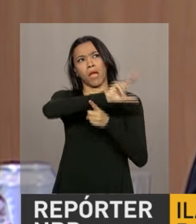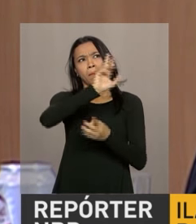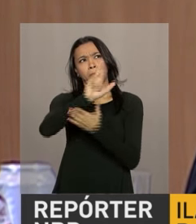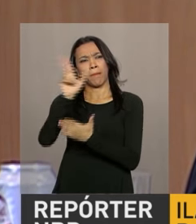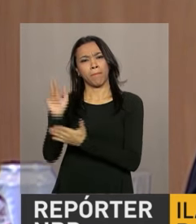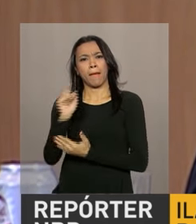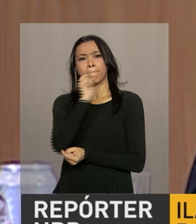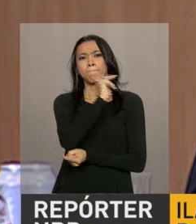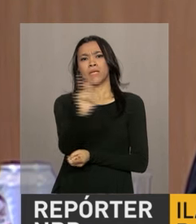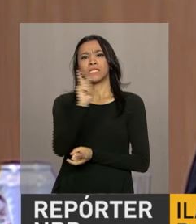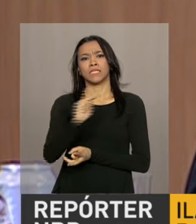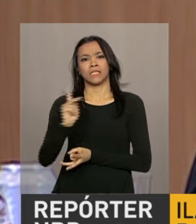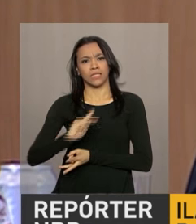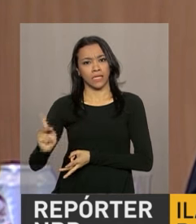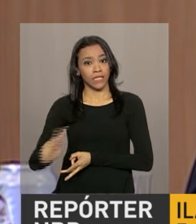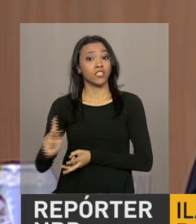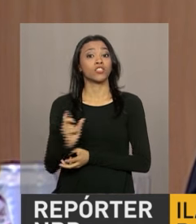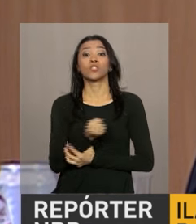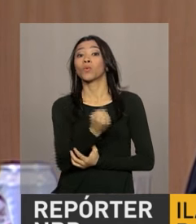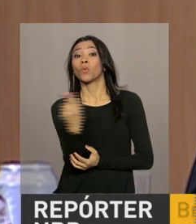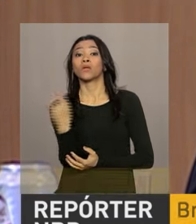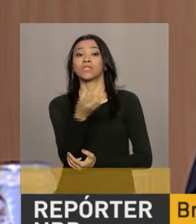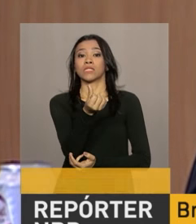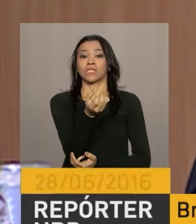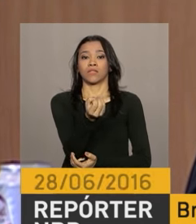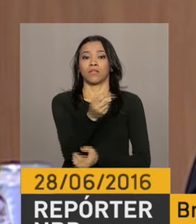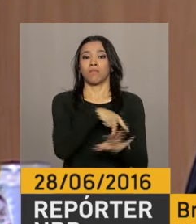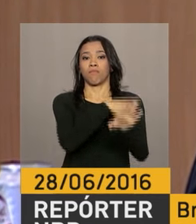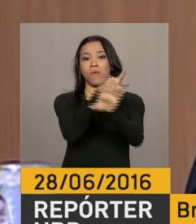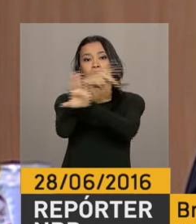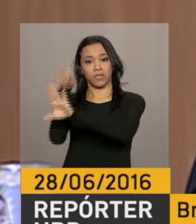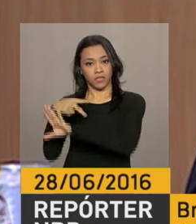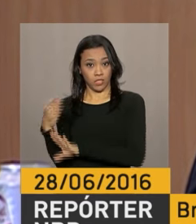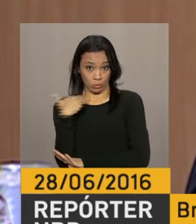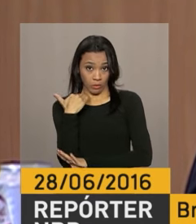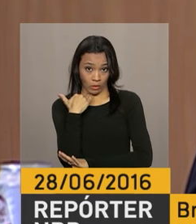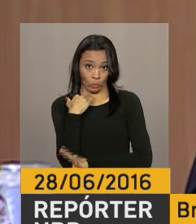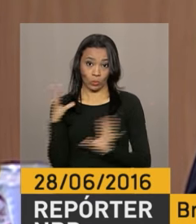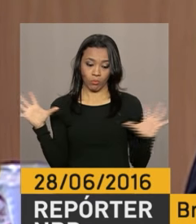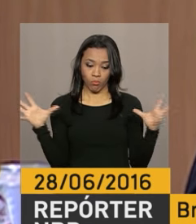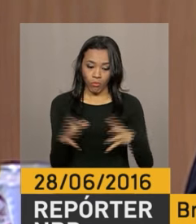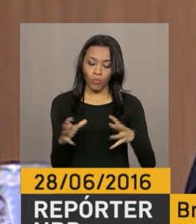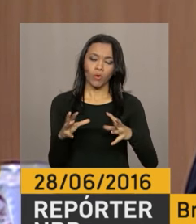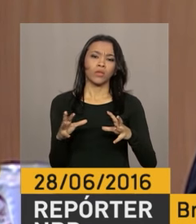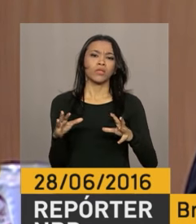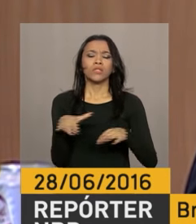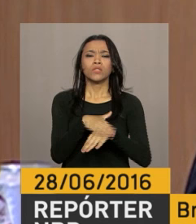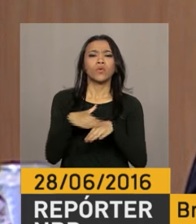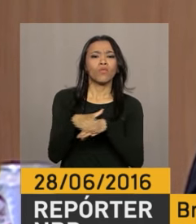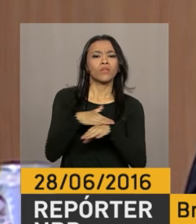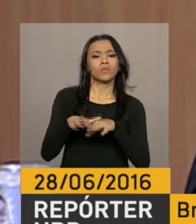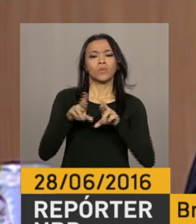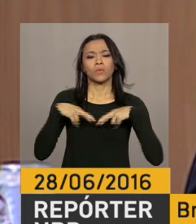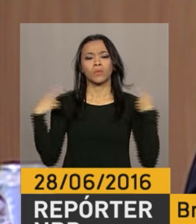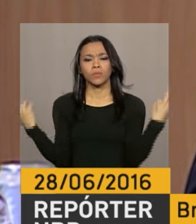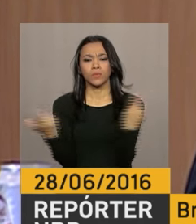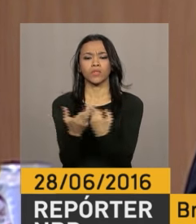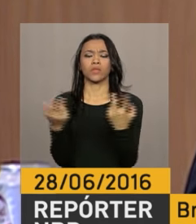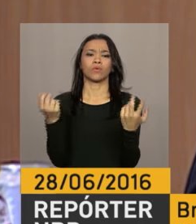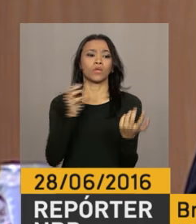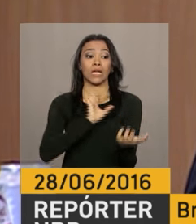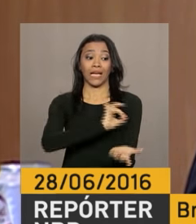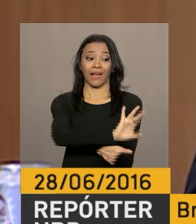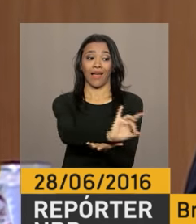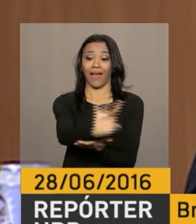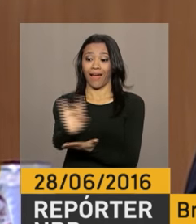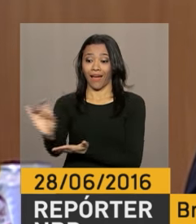bancos centrais de 60 países, discutiu-se o Brexit e suas consequências. Todos se